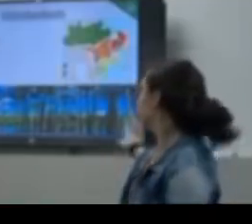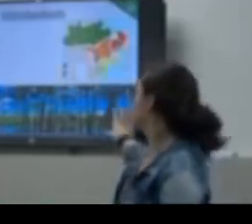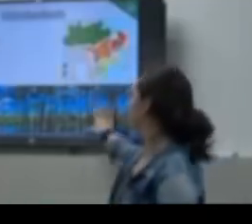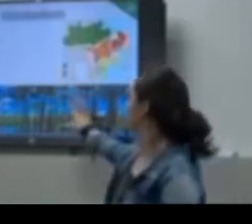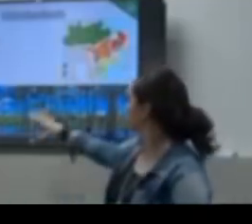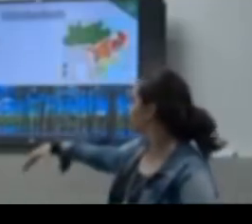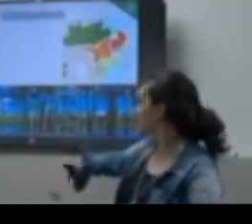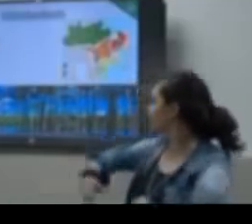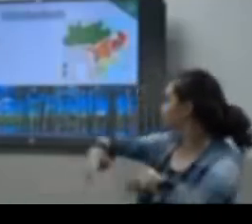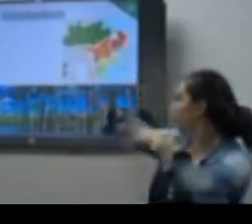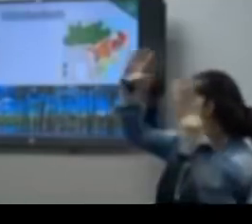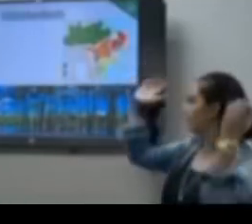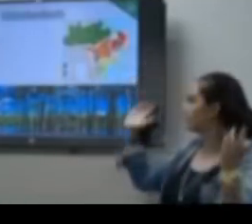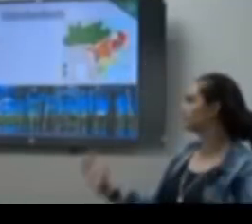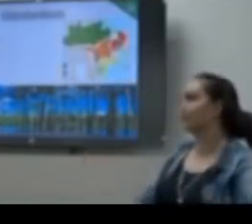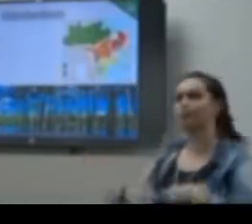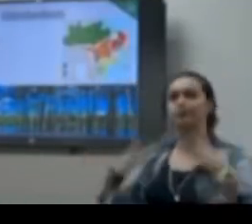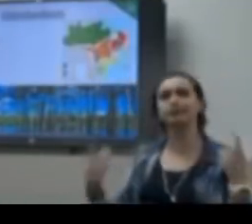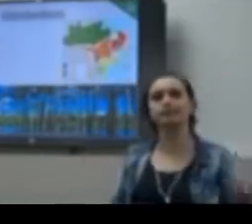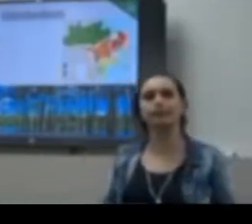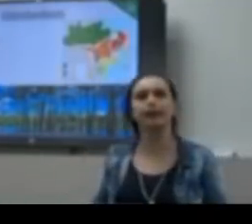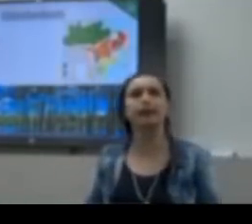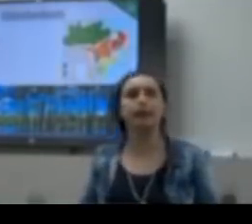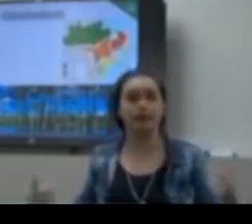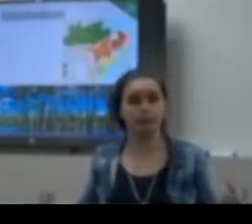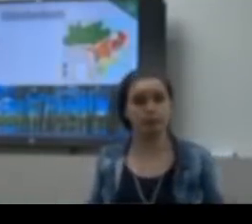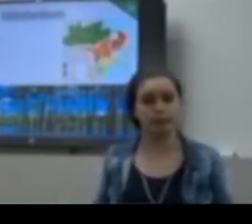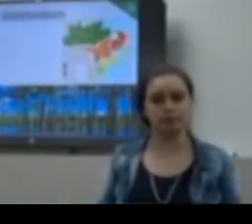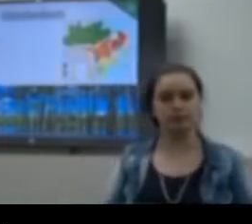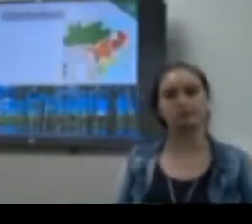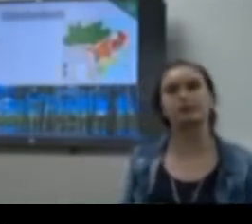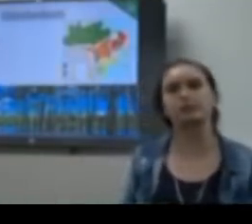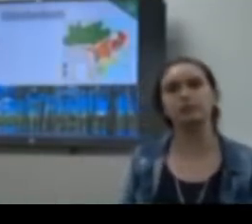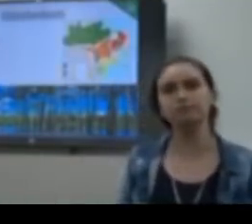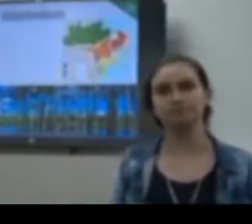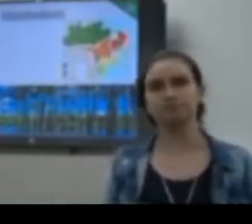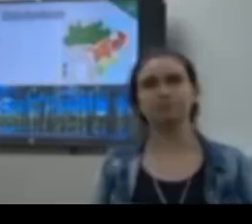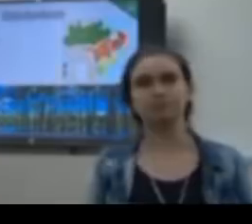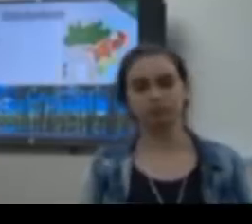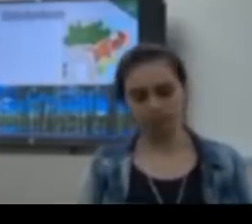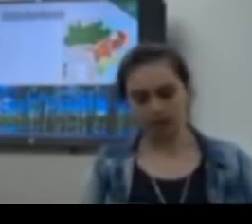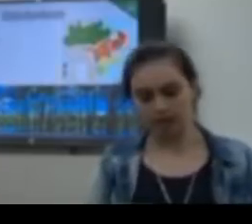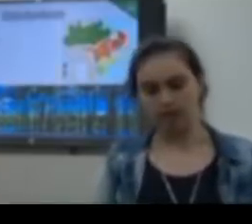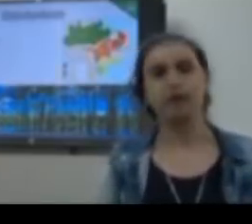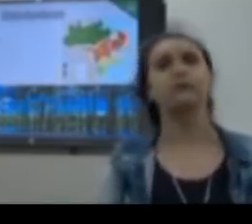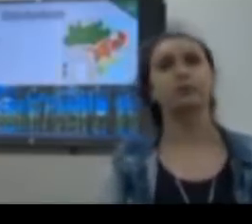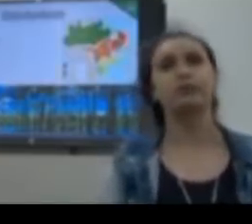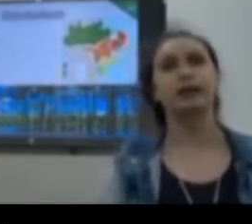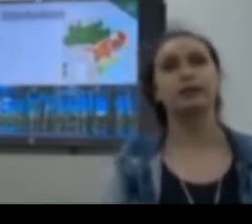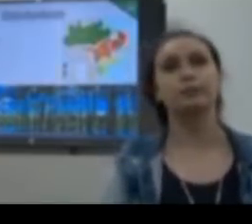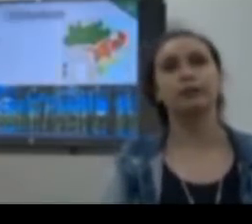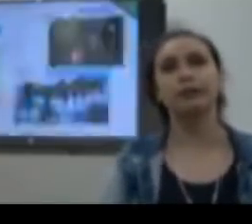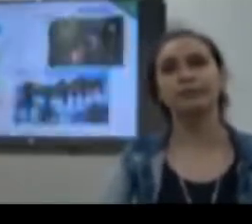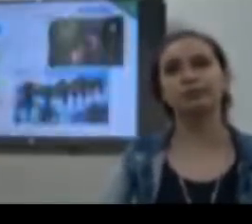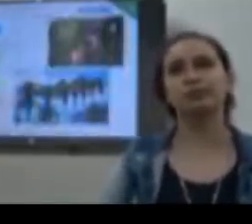Então vocês estão vendo aqui a foto, várias palmeiras bem bonitas também. É muito bonito de ver essa região. Vamos falar rapidinho